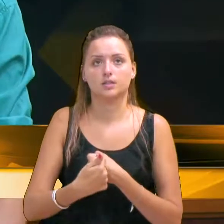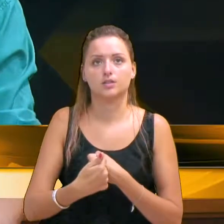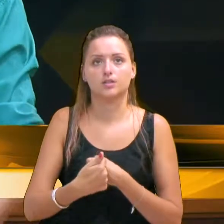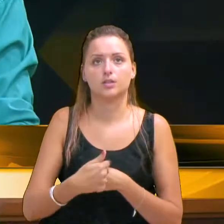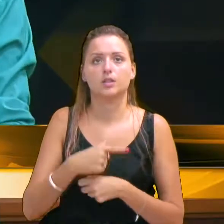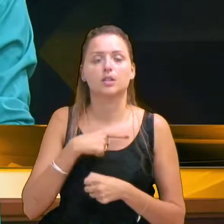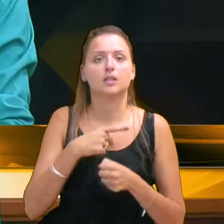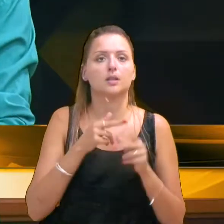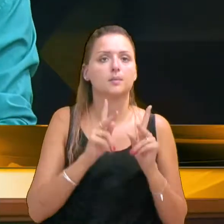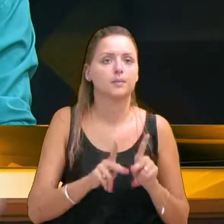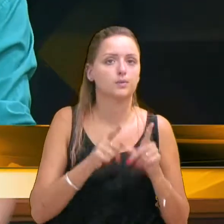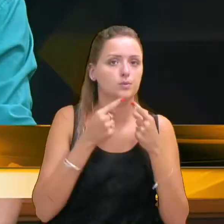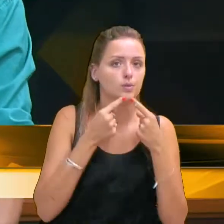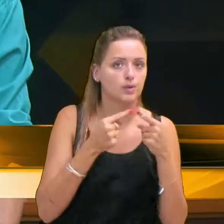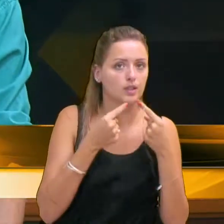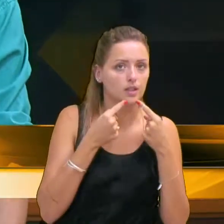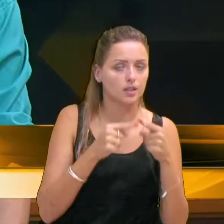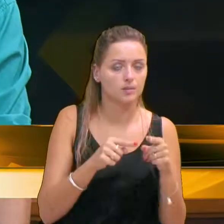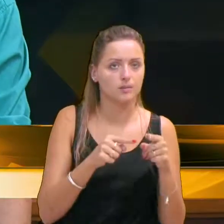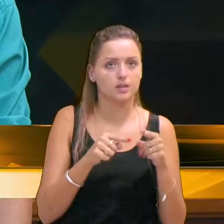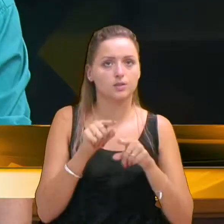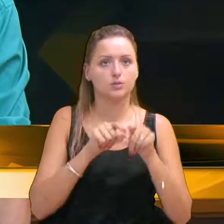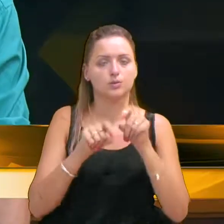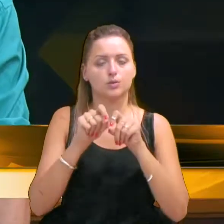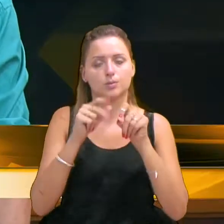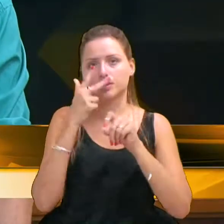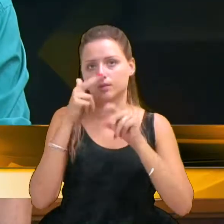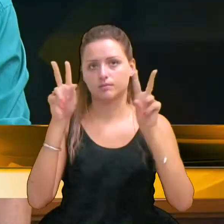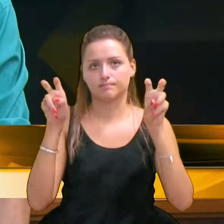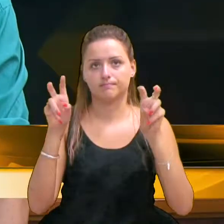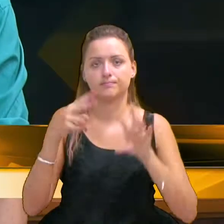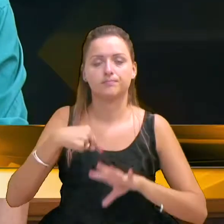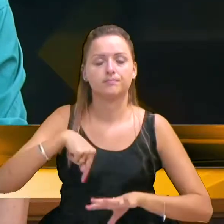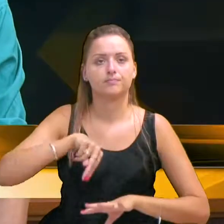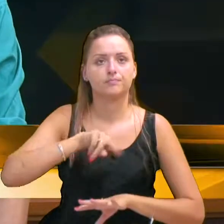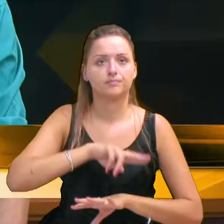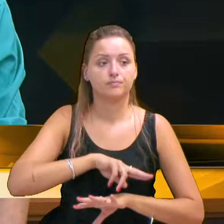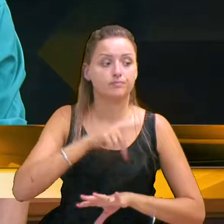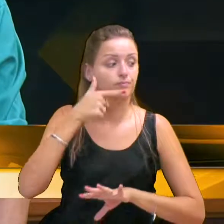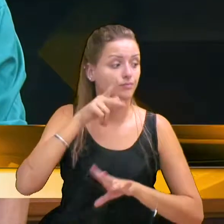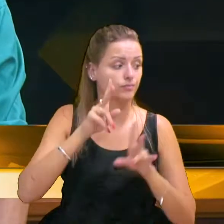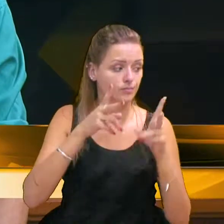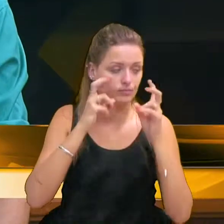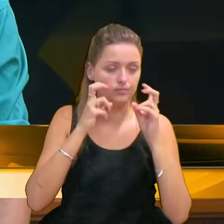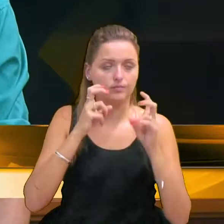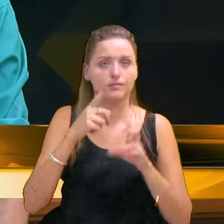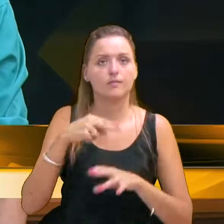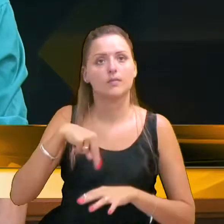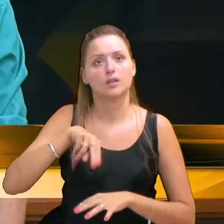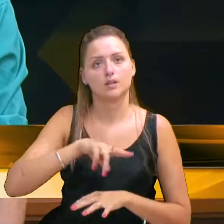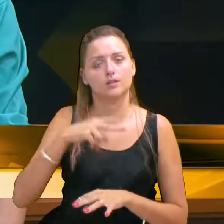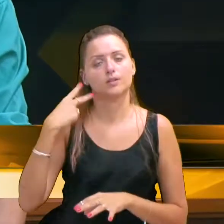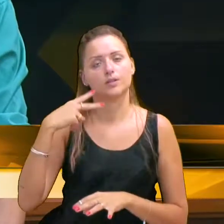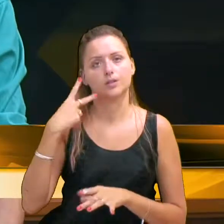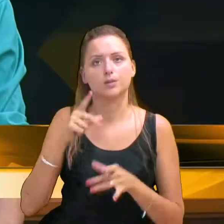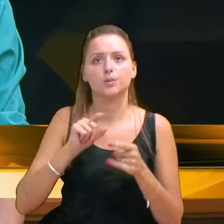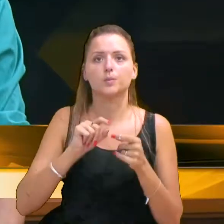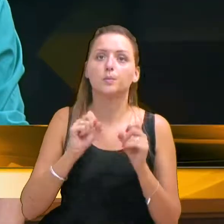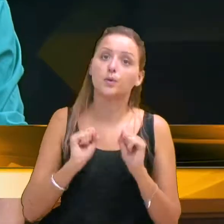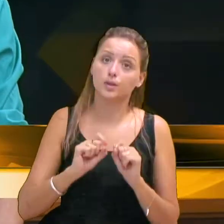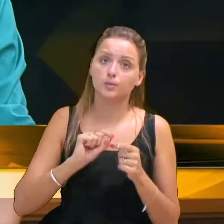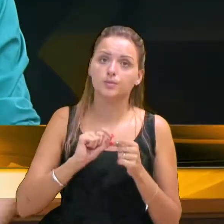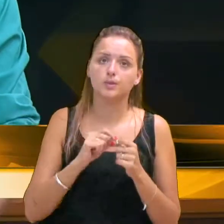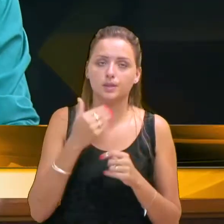pessoas reclamando na mídia, falando sobre esse assunto. Então, nós podemos ver o que dá para nós aqui, enquanto vereadores, fazer